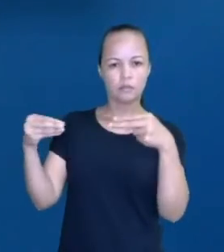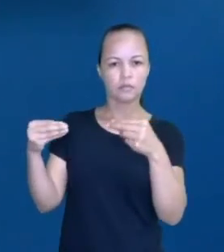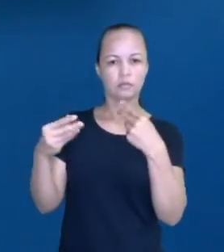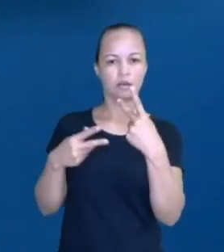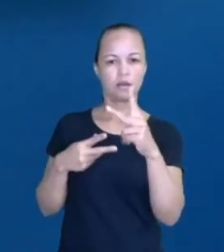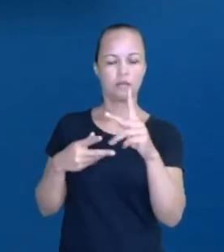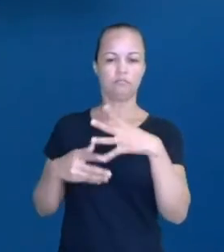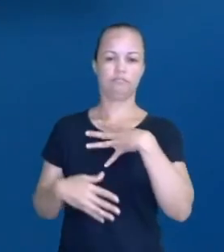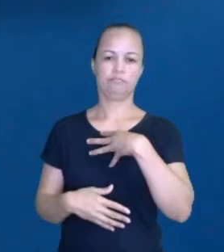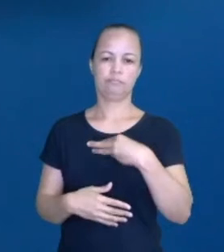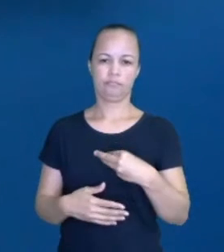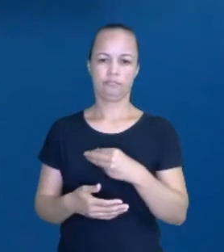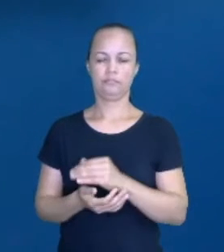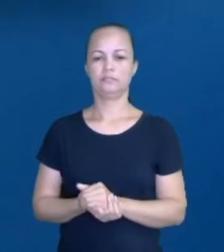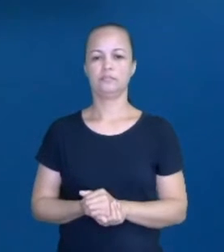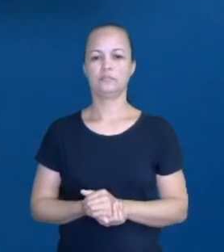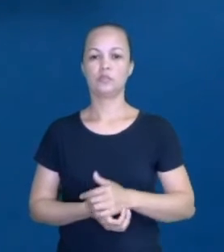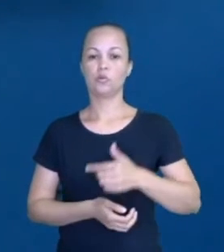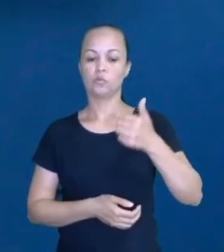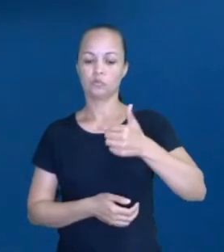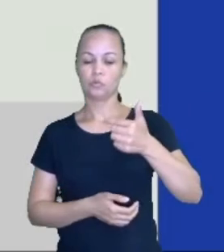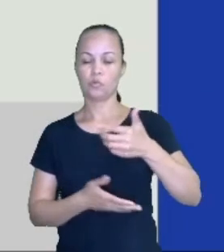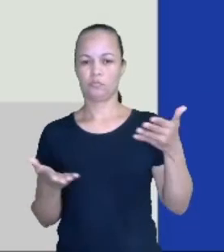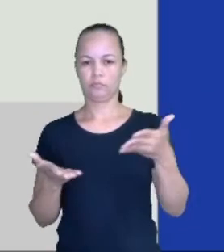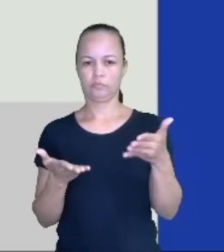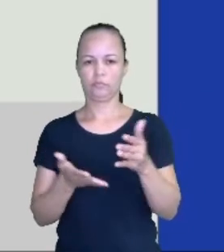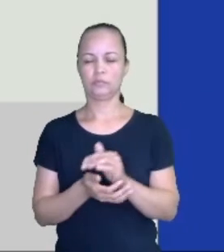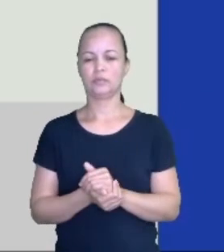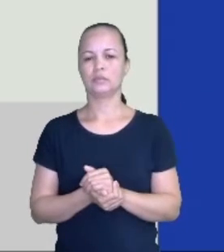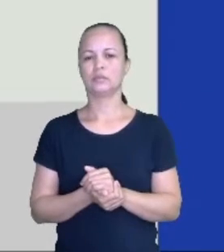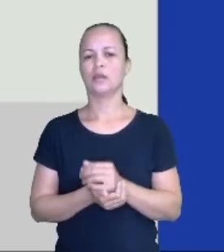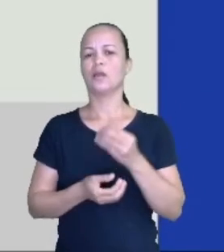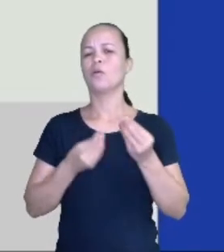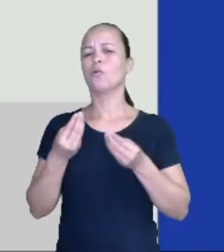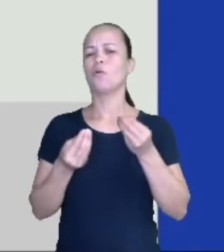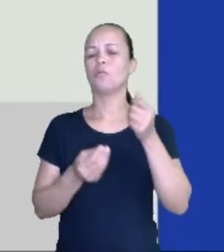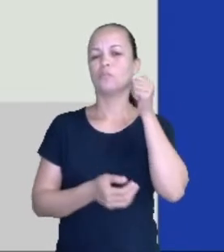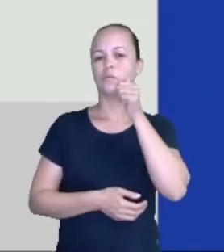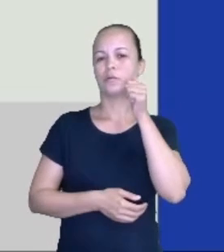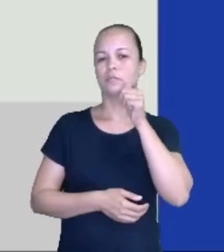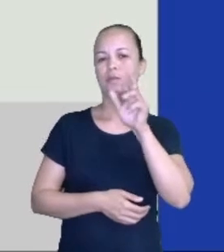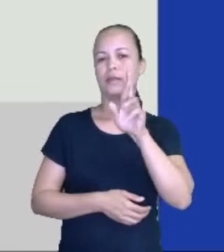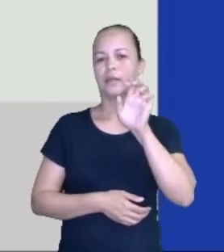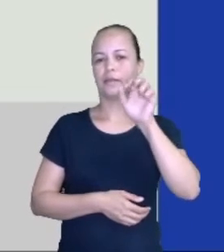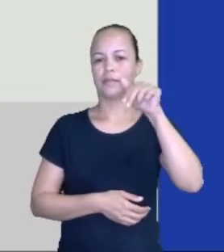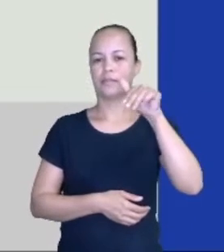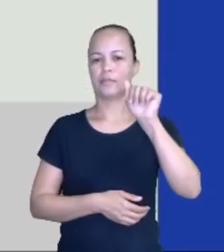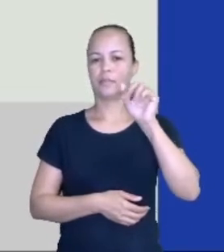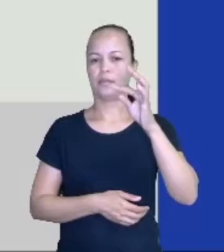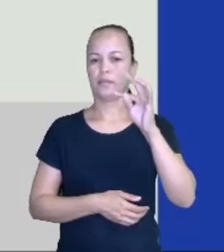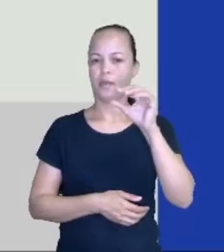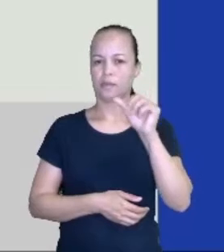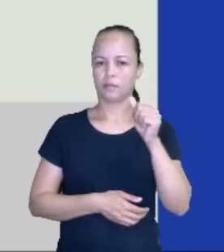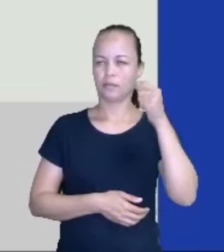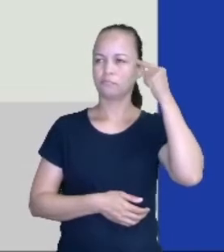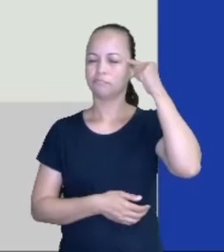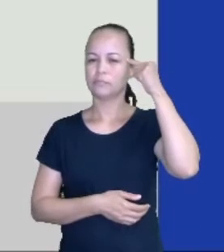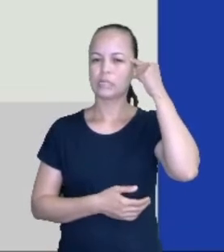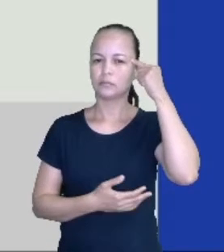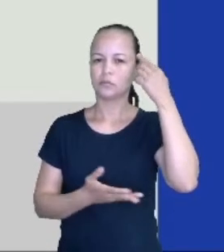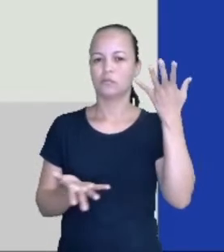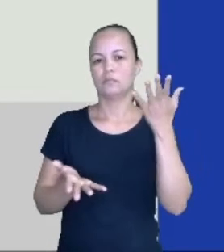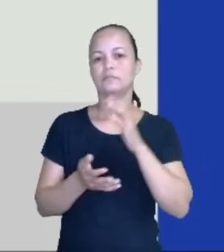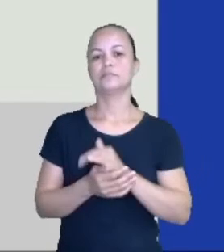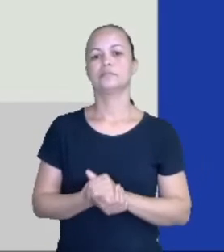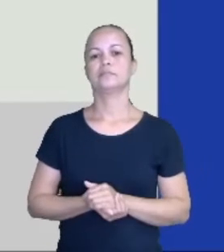O 2 agora. Pontue o texto como Renata imaginou, né? Então agora a gente vai, é Renata que vai pontuar, e vocês vão ajudá-la aí.